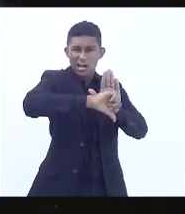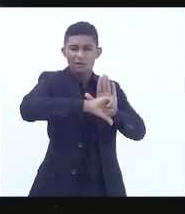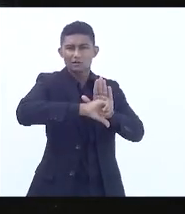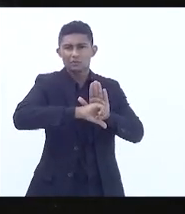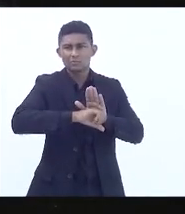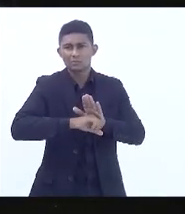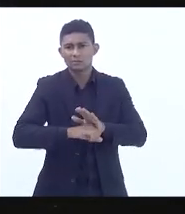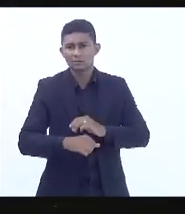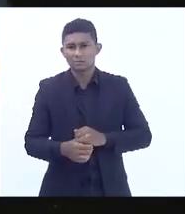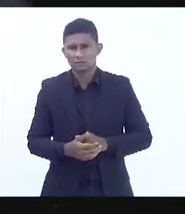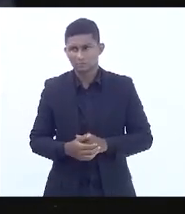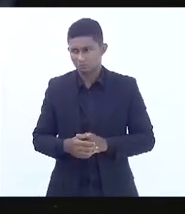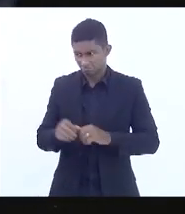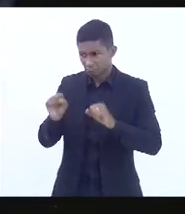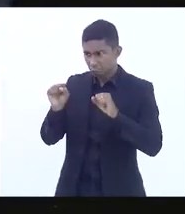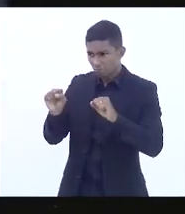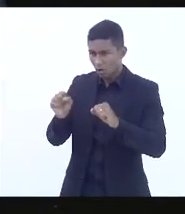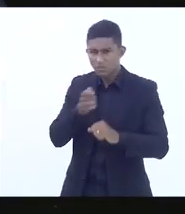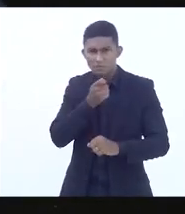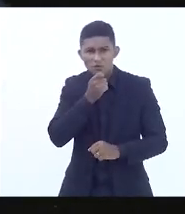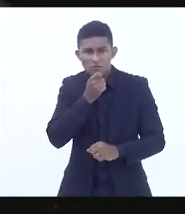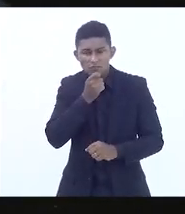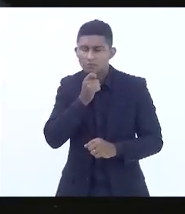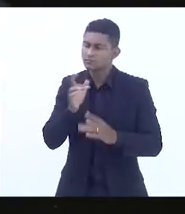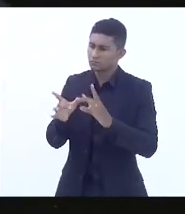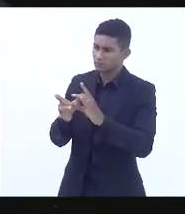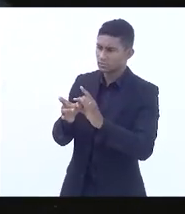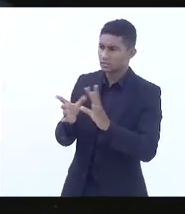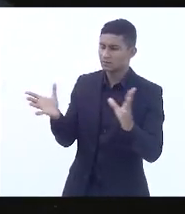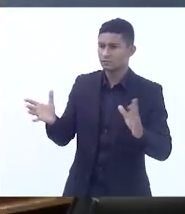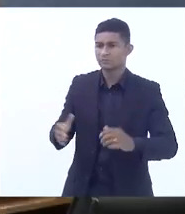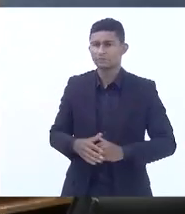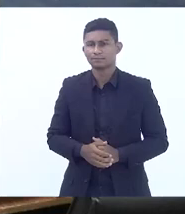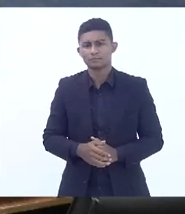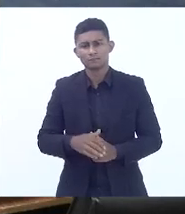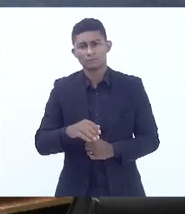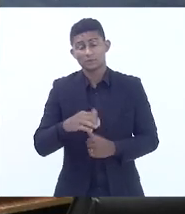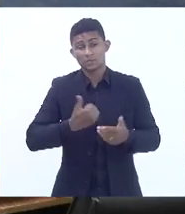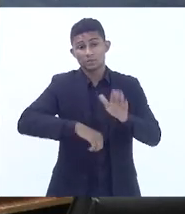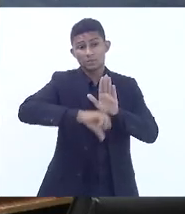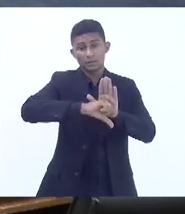Está com a permissão, nobre deputado.